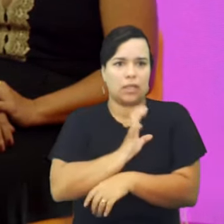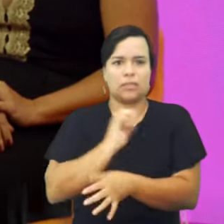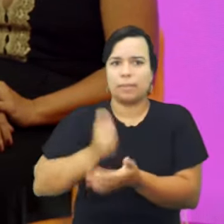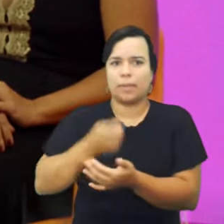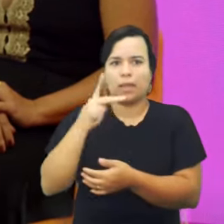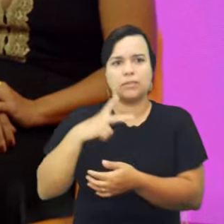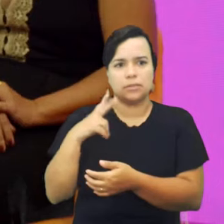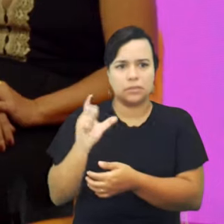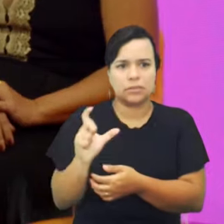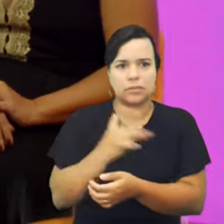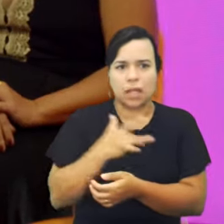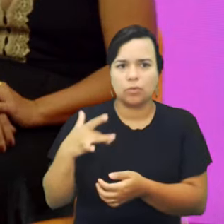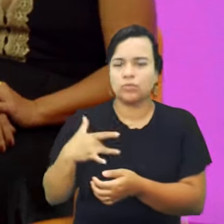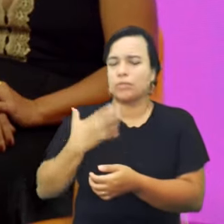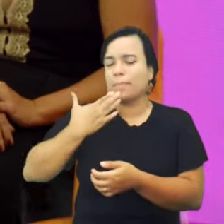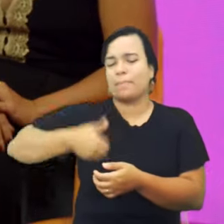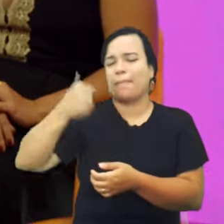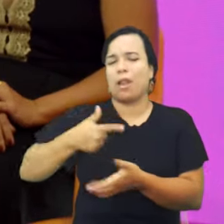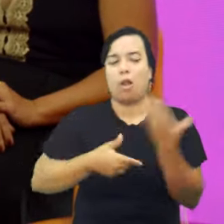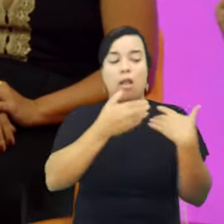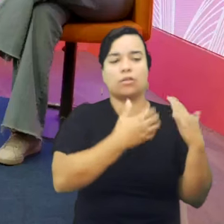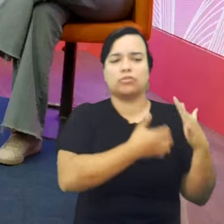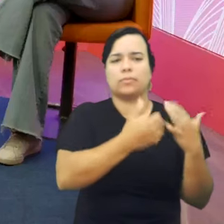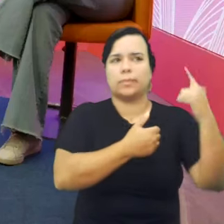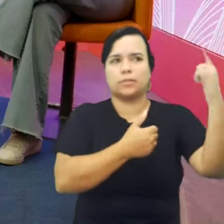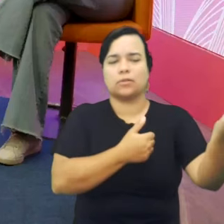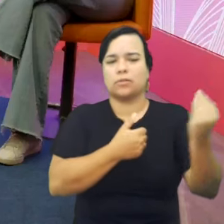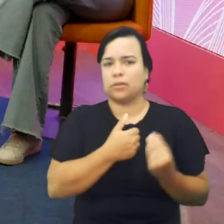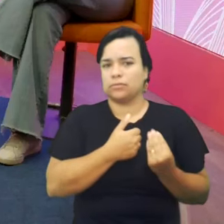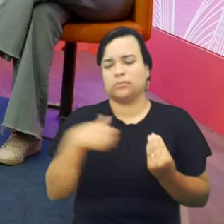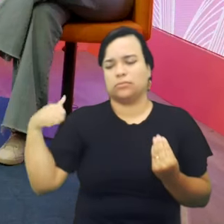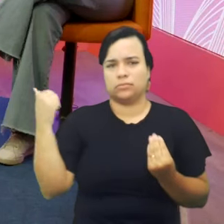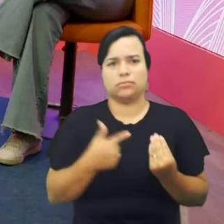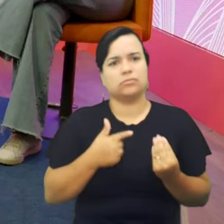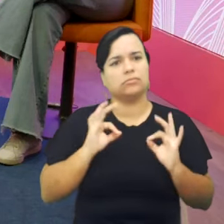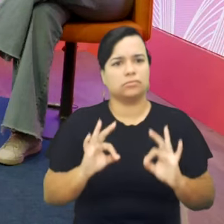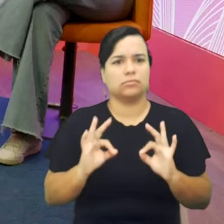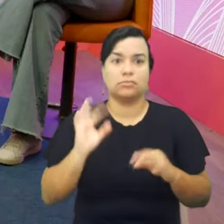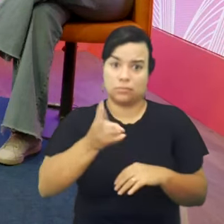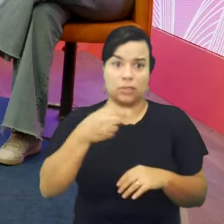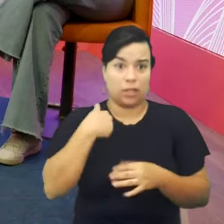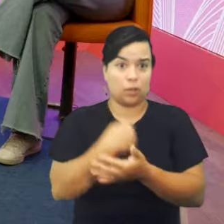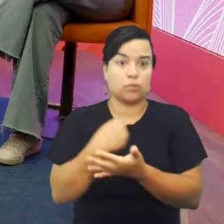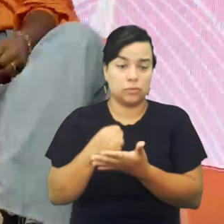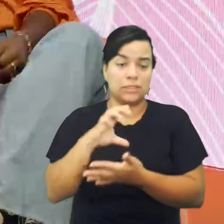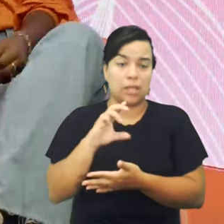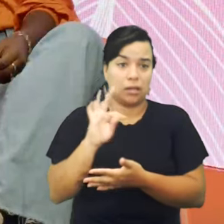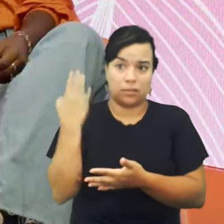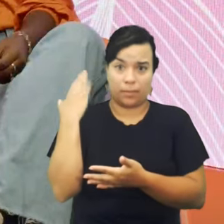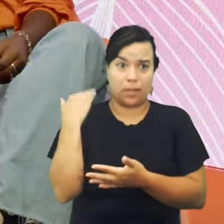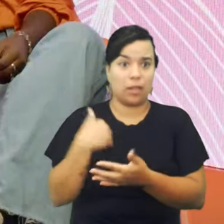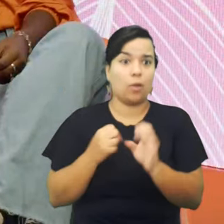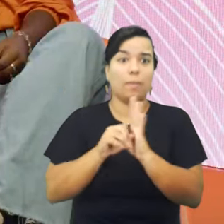exatamente. Inclusive, melhor do que aquele que a empresa Sim. ia te dar. E eu nunca tive, mesmo quando eu era CLT, eu nunca tive muitos benefícios, porque